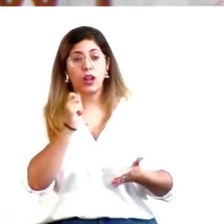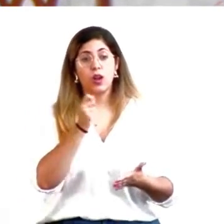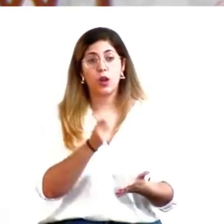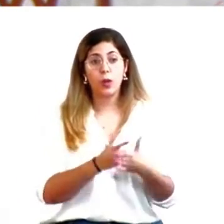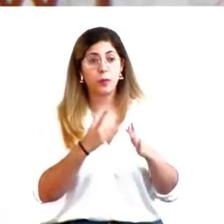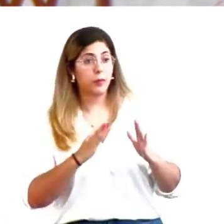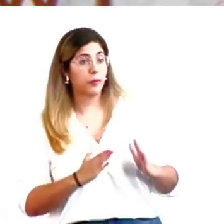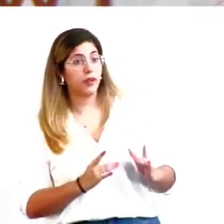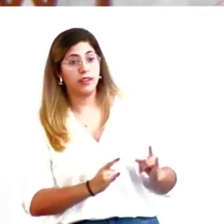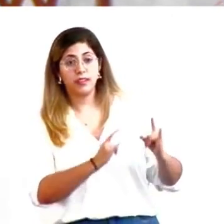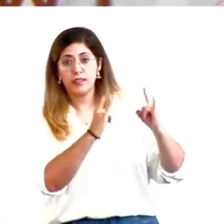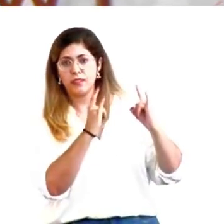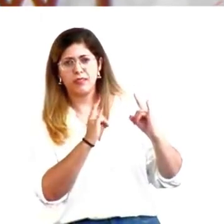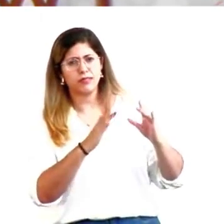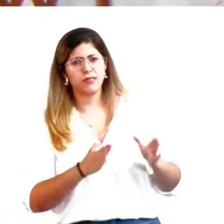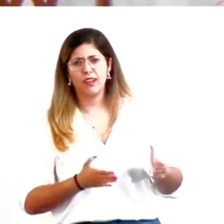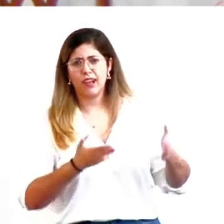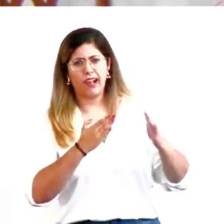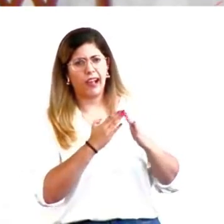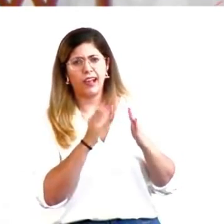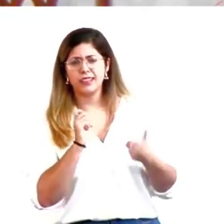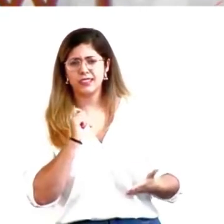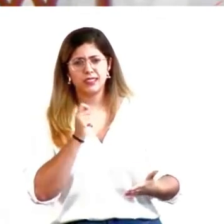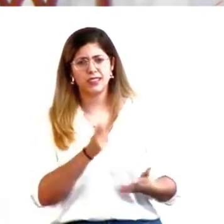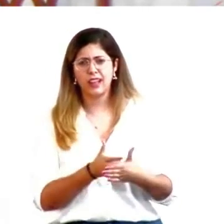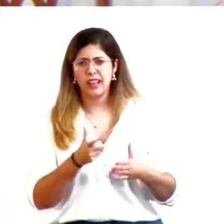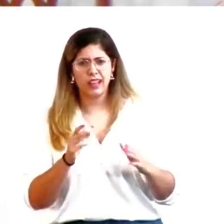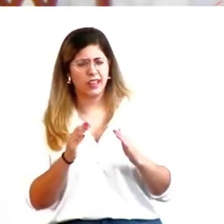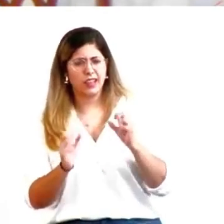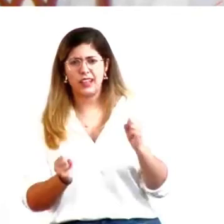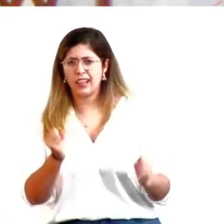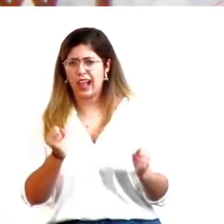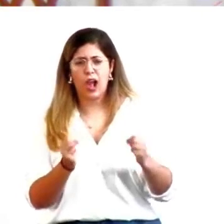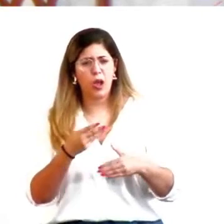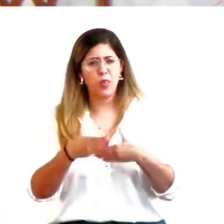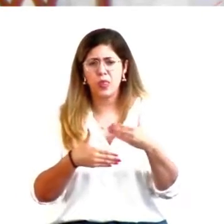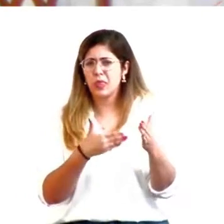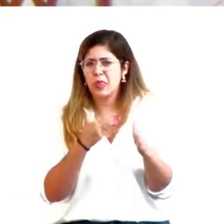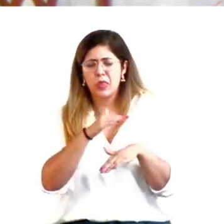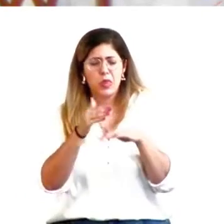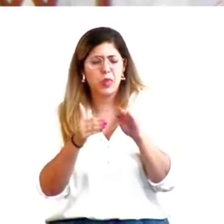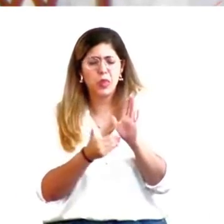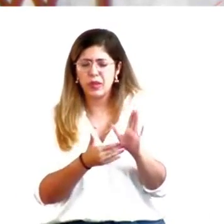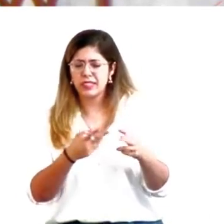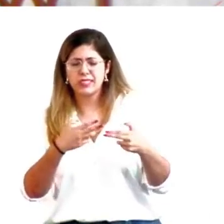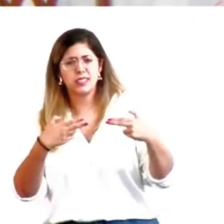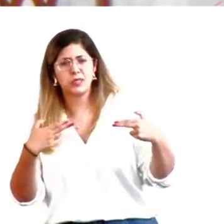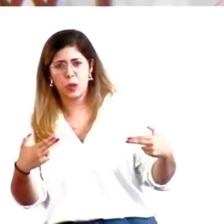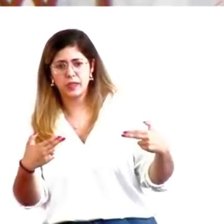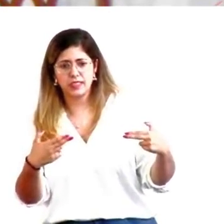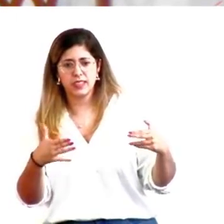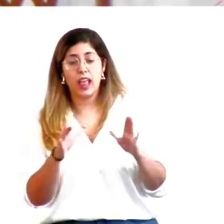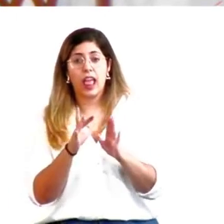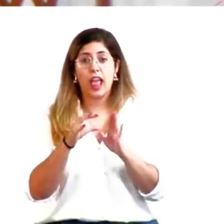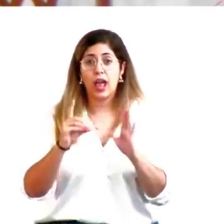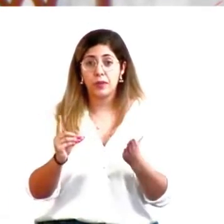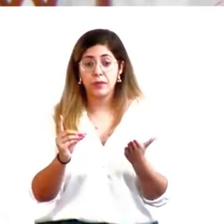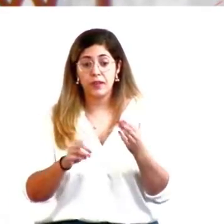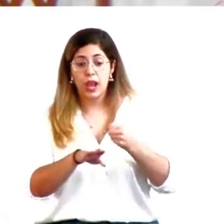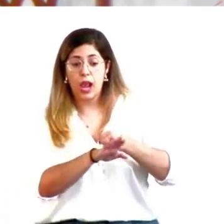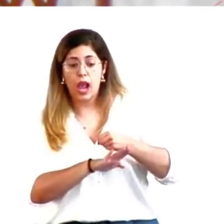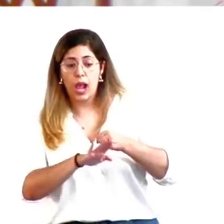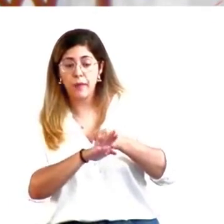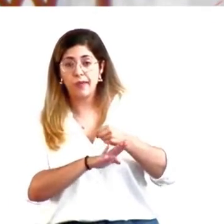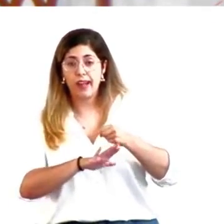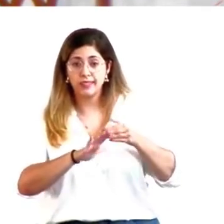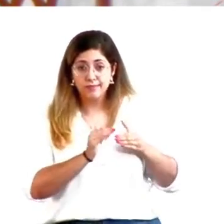vou fazer. Tudo isso nós não temos revelado de forma geral na Escritura, particular sim, com